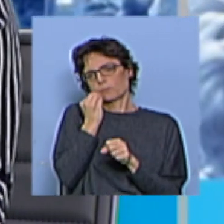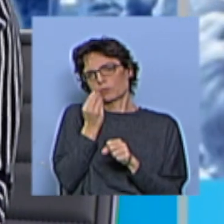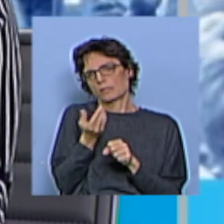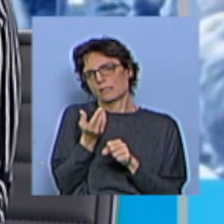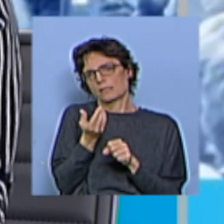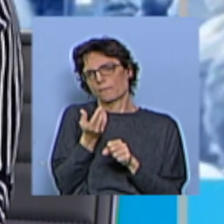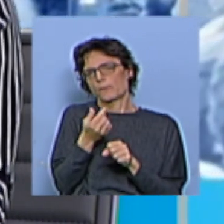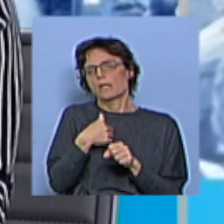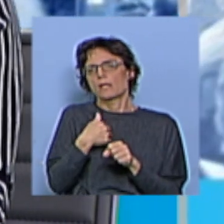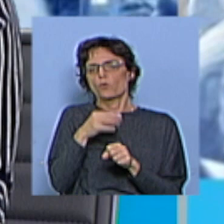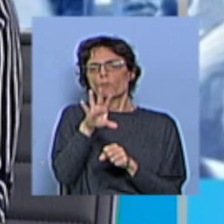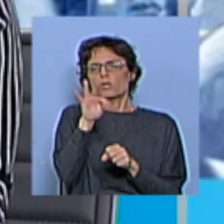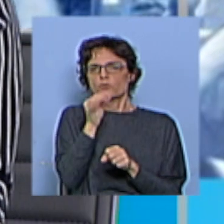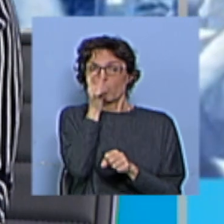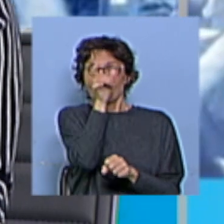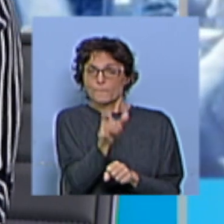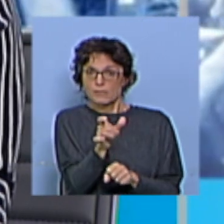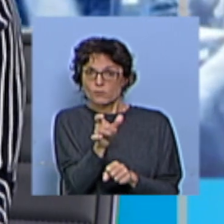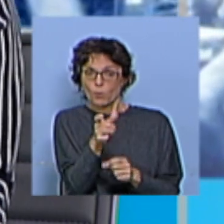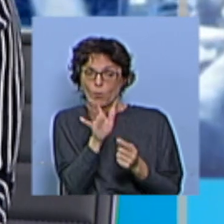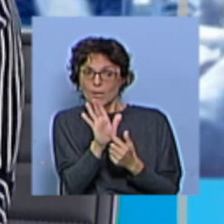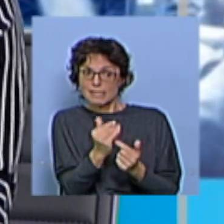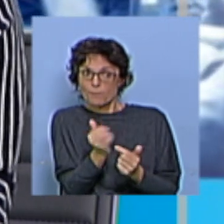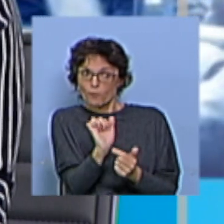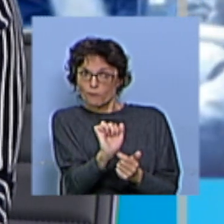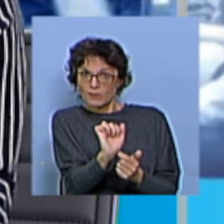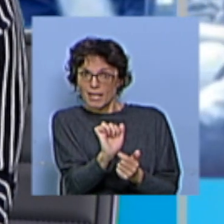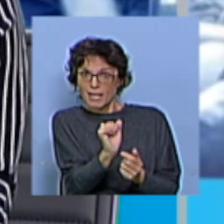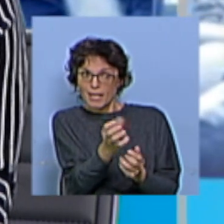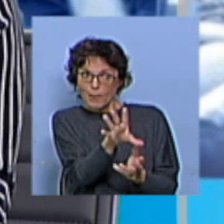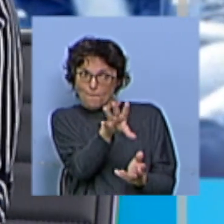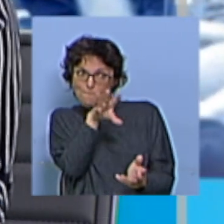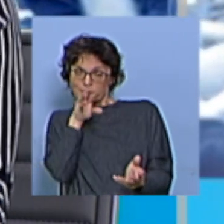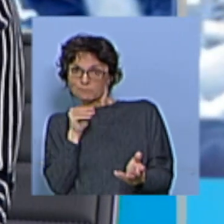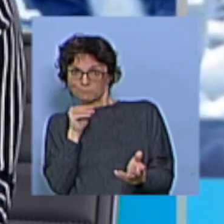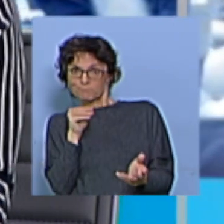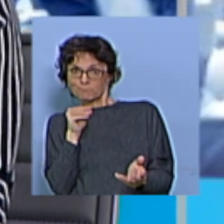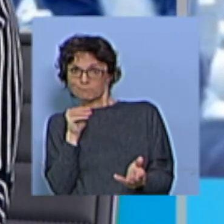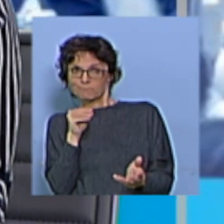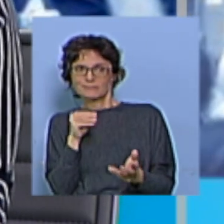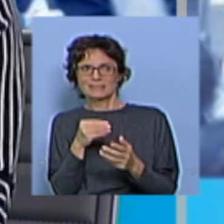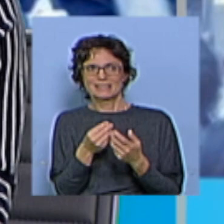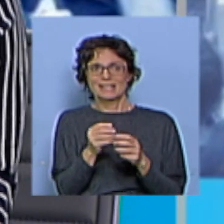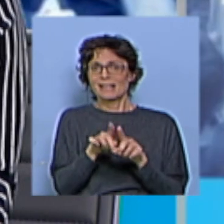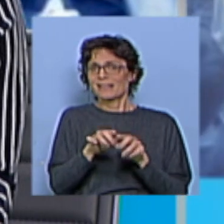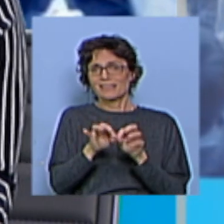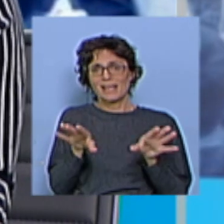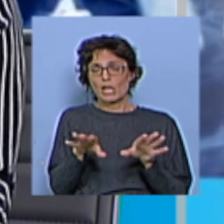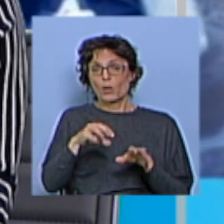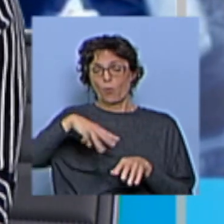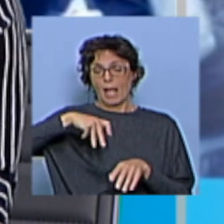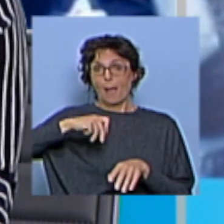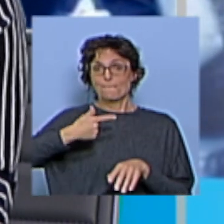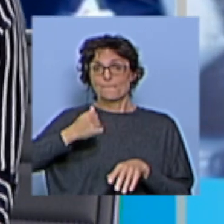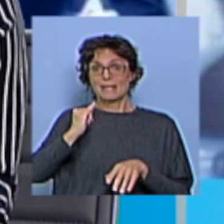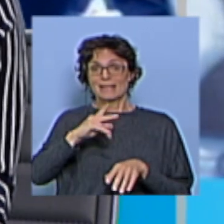das pessoas e do exemplo de cada uma das pessoas. Um bocadinho também como a Matilde, eu peço desculpa estar sempre, mas ela realmente também diz no documentário, o que